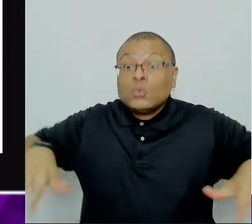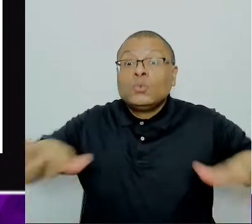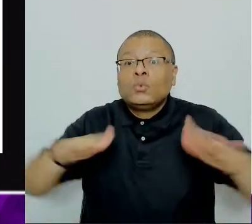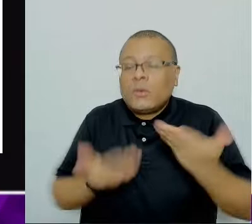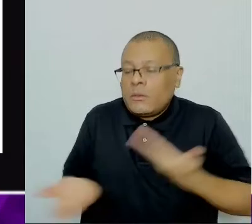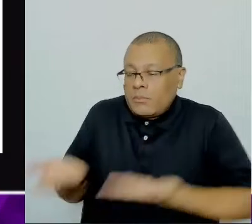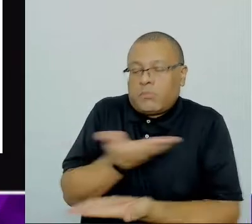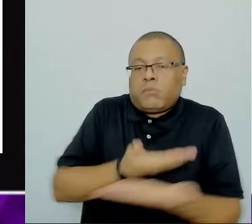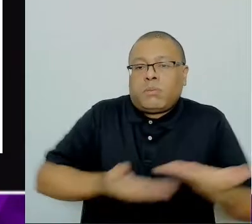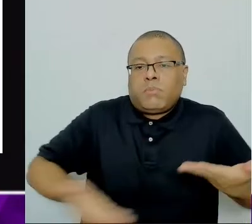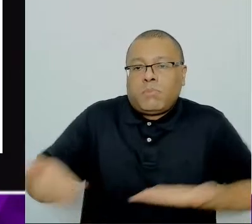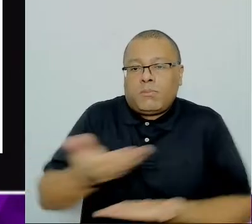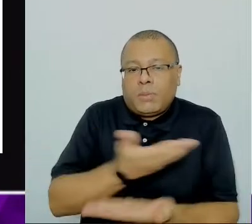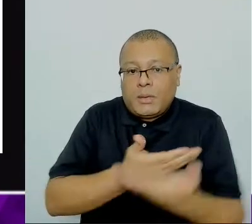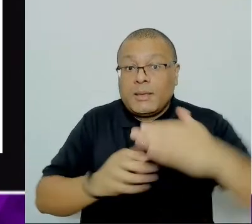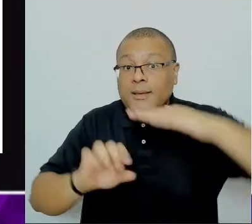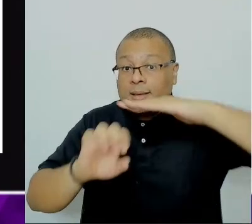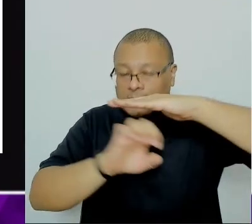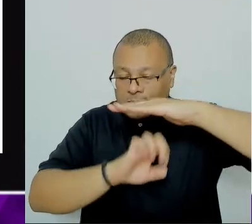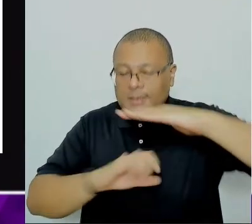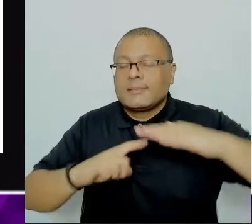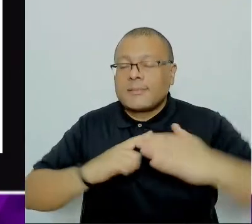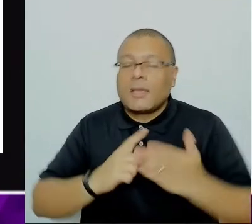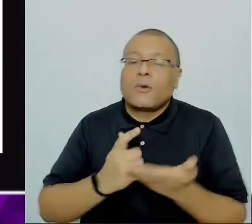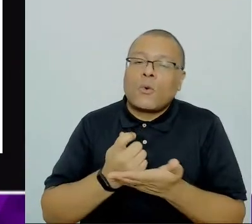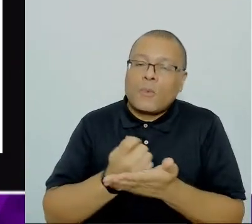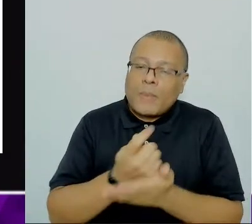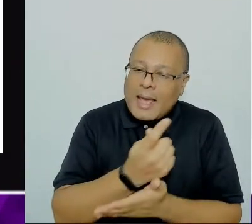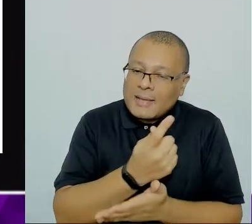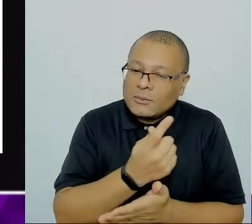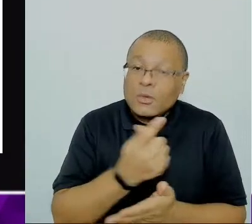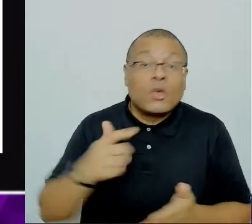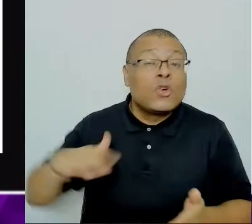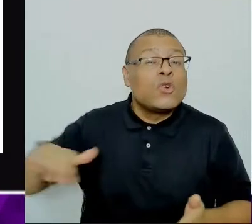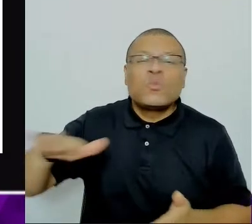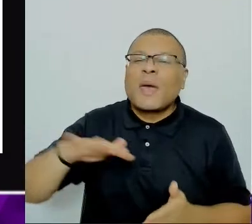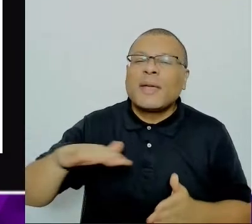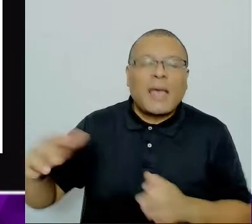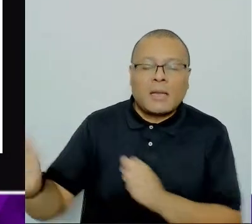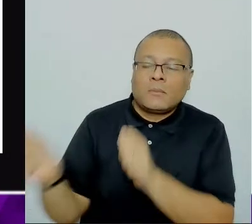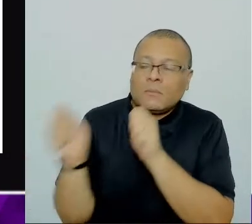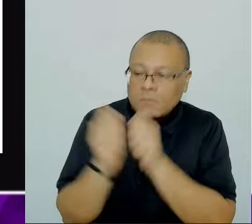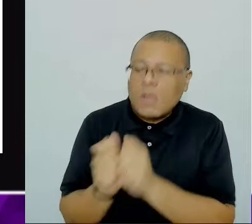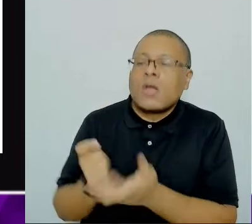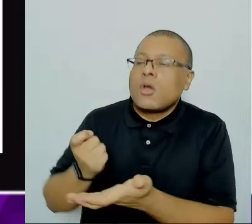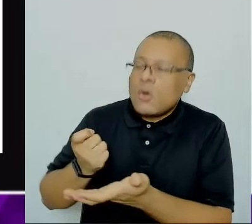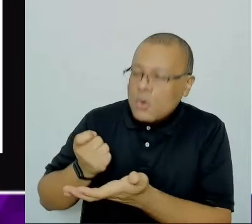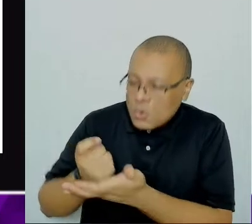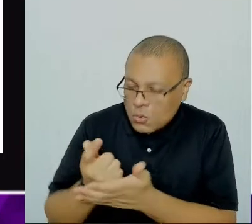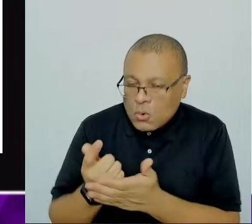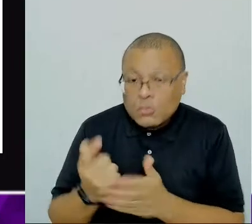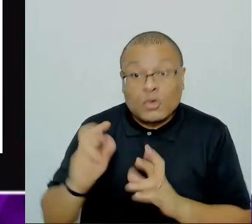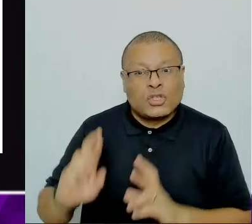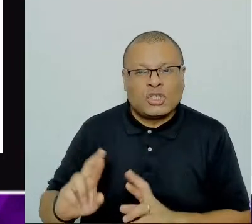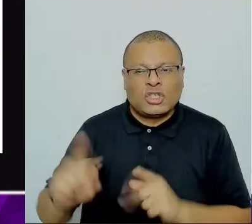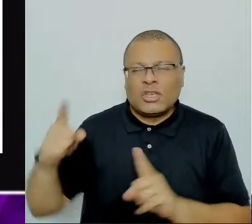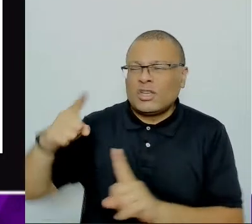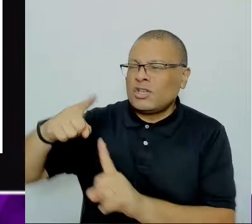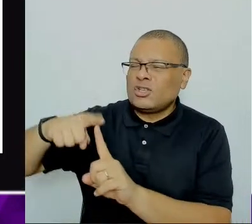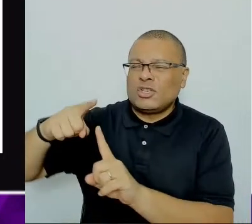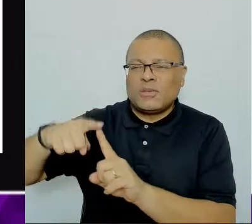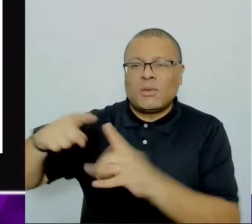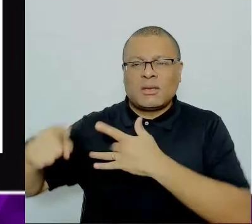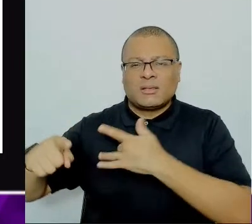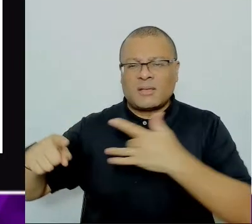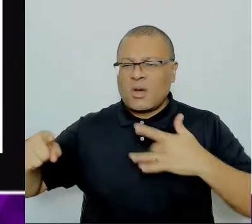oferecer. Por isso que empresas têm comprado empresas que às vezes nem é do mercado. Né? Então, assim, compra uma empresa de saúde, compra uma